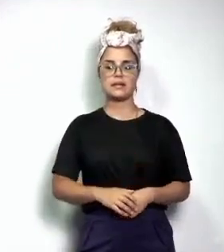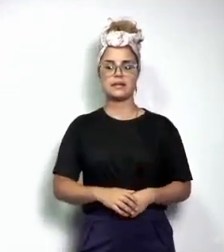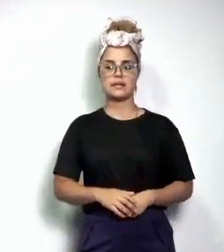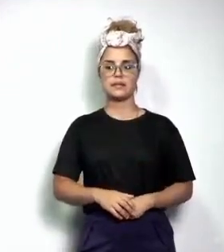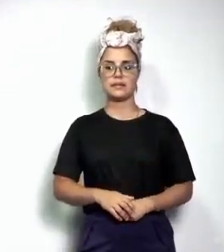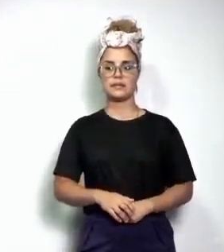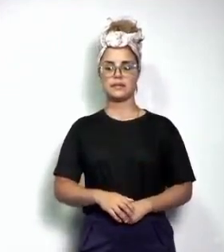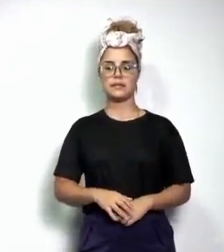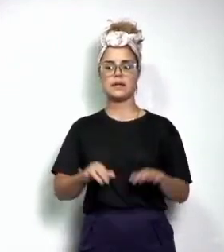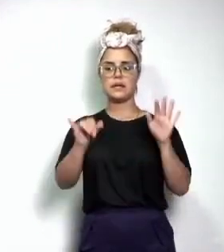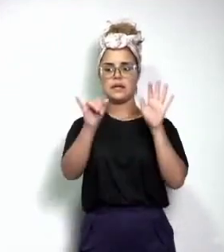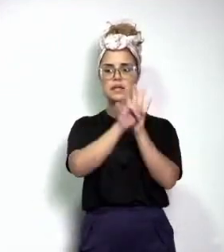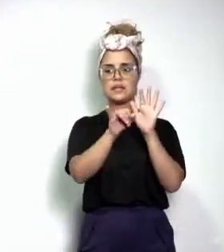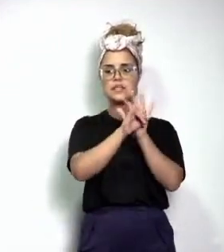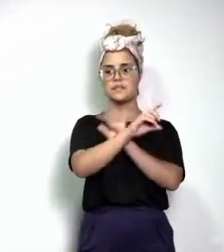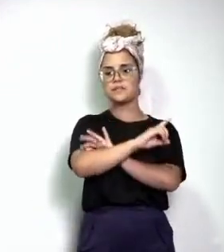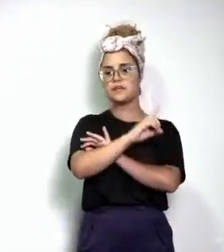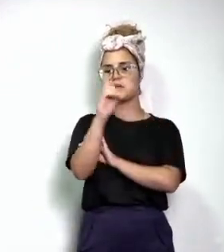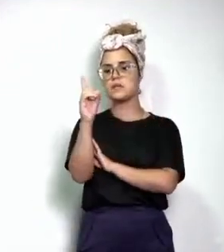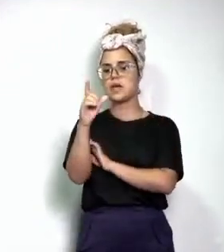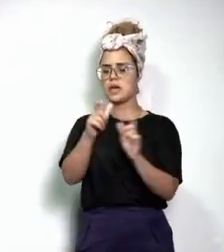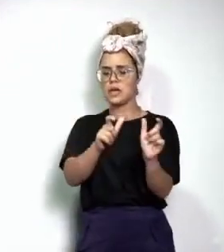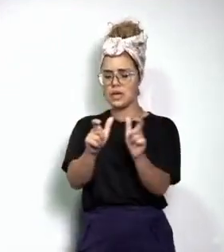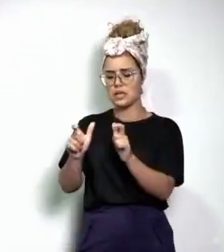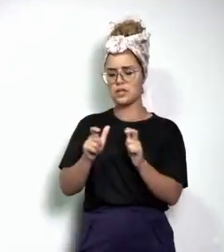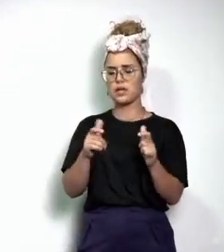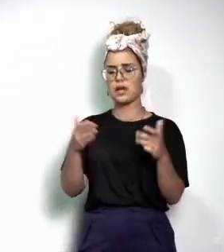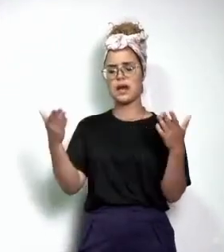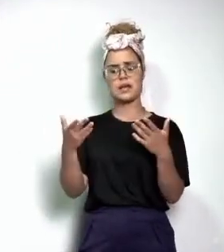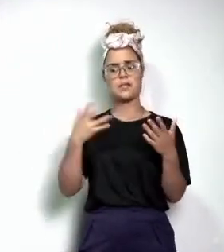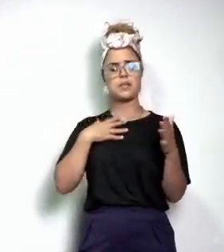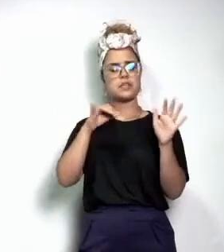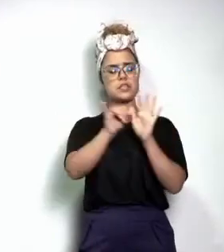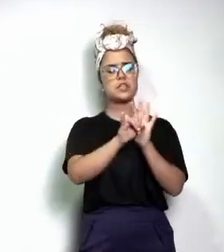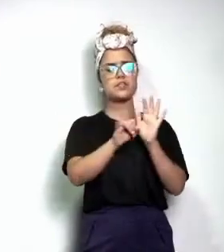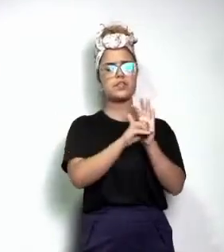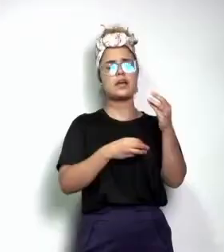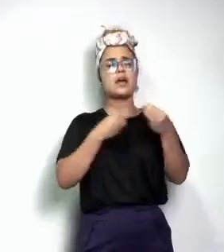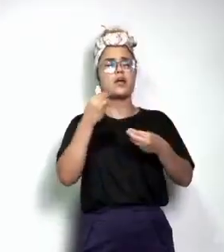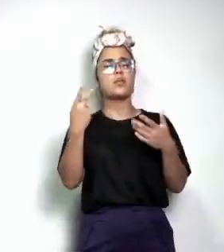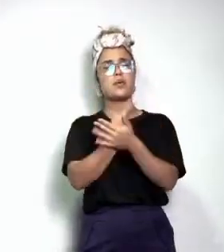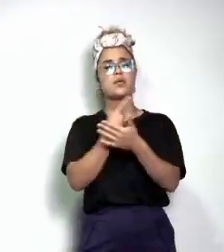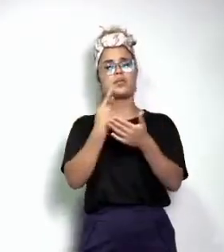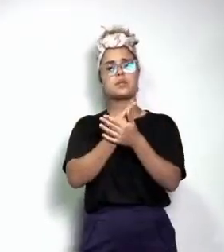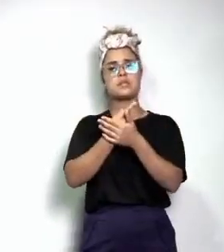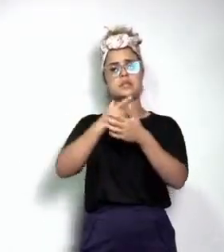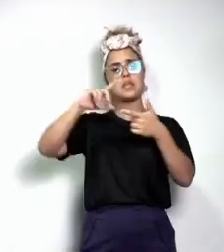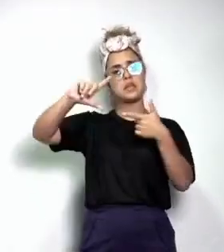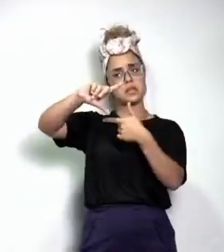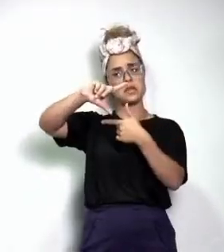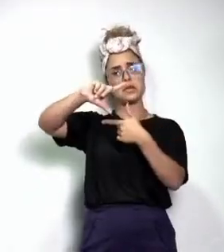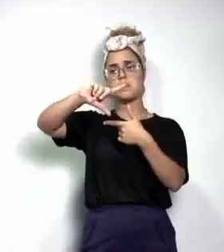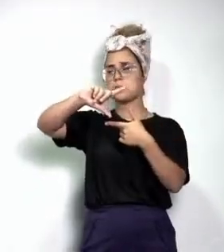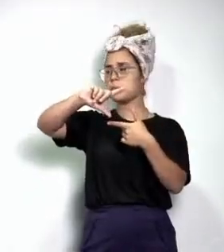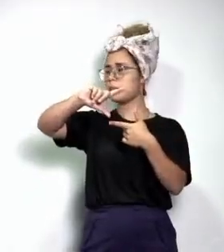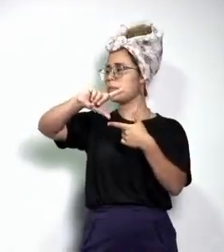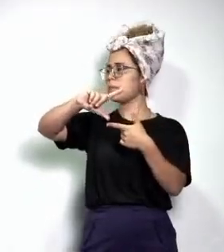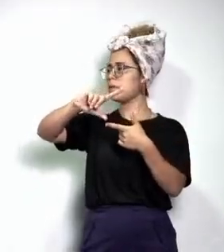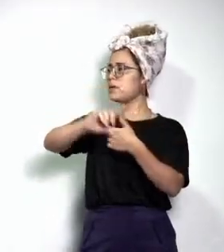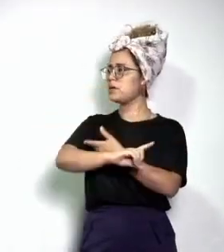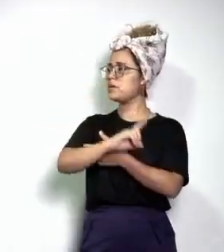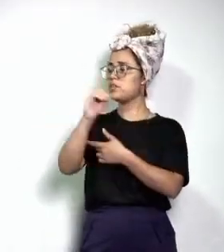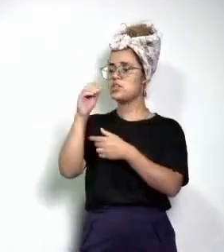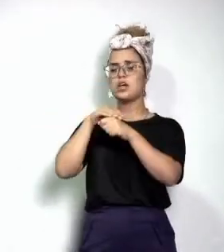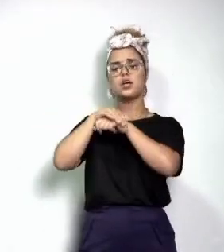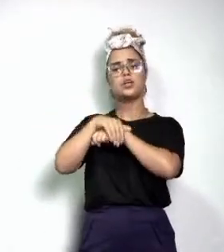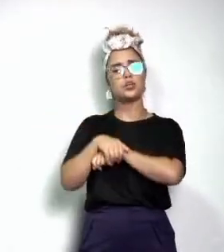A gente identifica a data. E esse espaço aqui é para a gente identificar como que está sendo essa cena. Então, a gente tem dia e